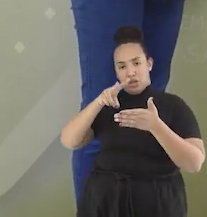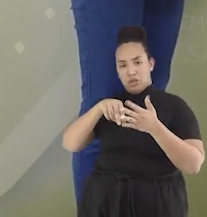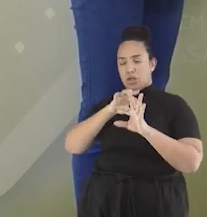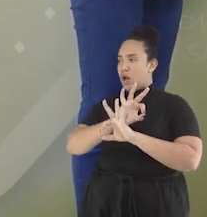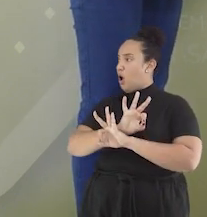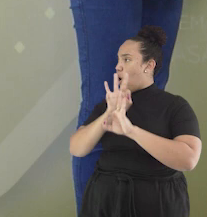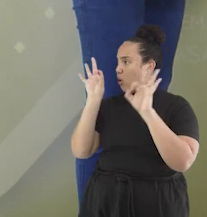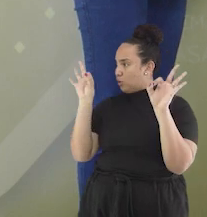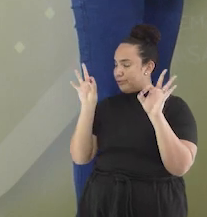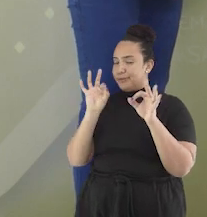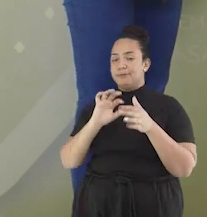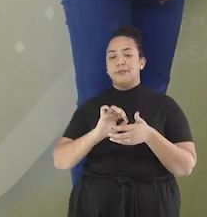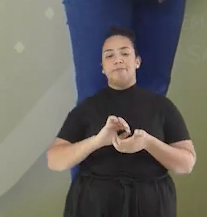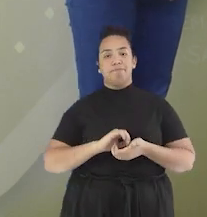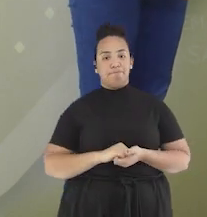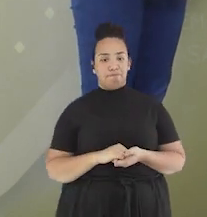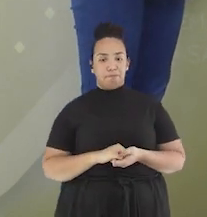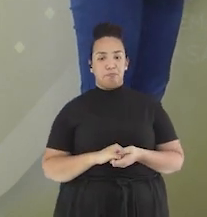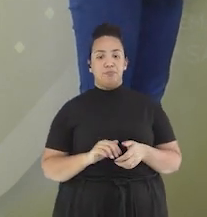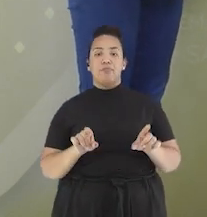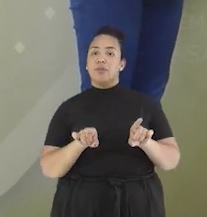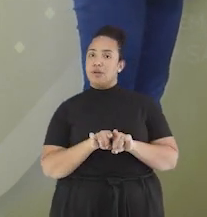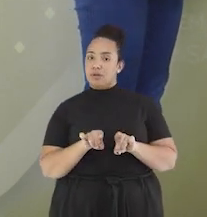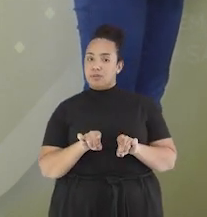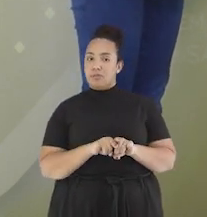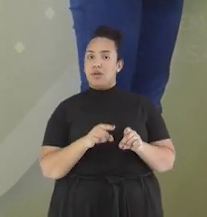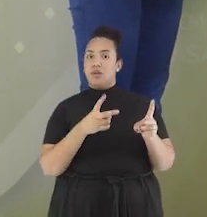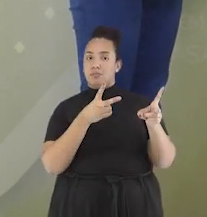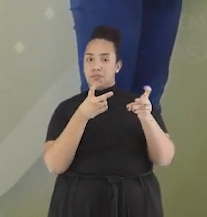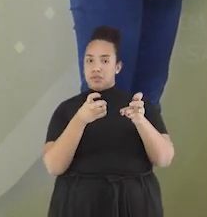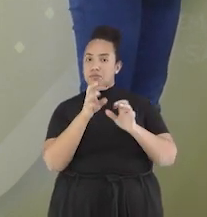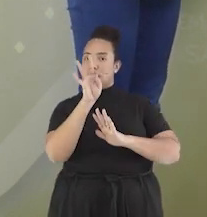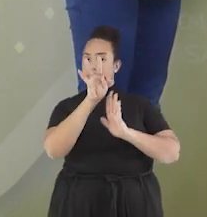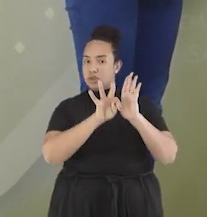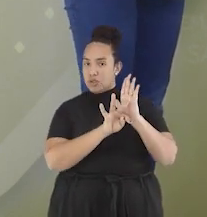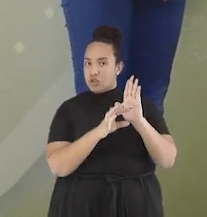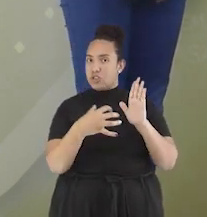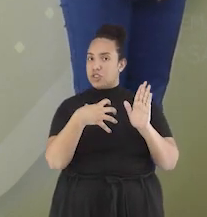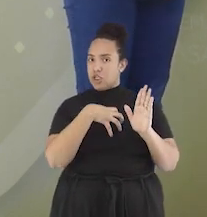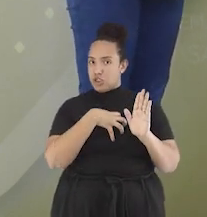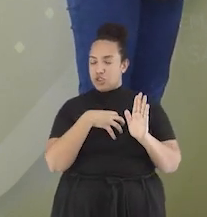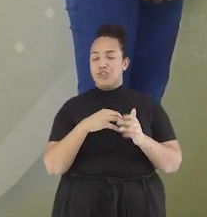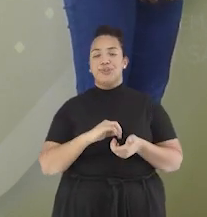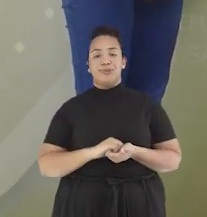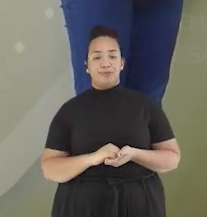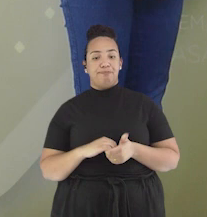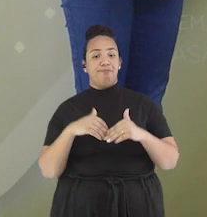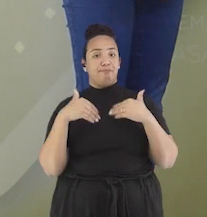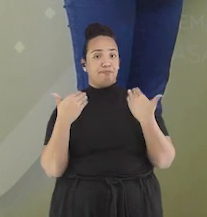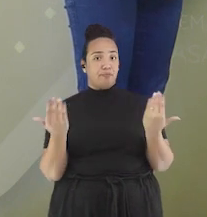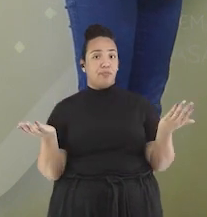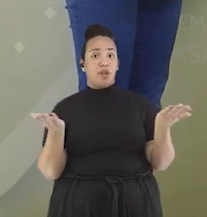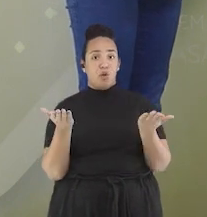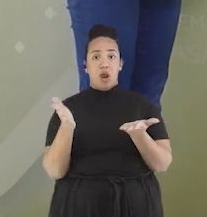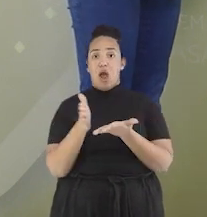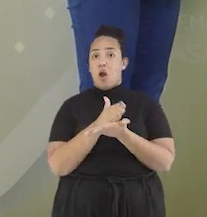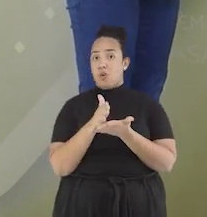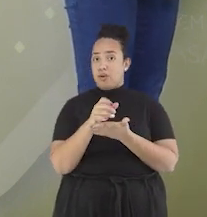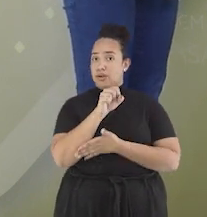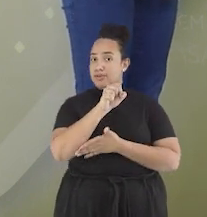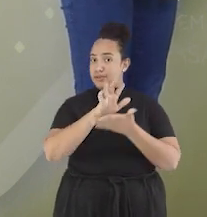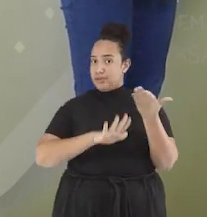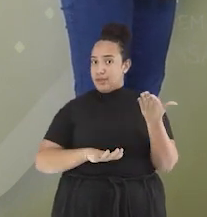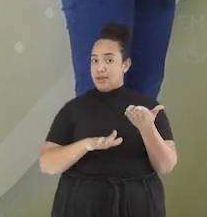leitura, isso é muito bom, Heloísa. E também interpretou muito bem o texto. Vamos agora fazer algumas atividades, então,